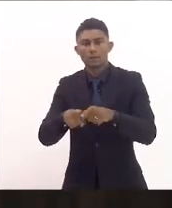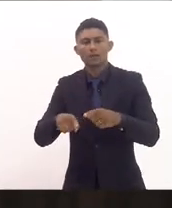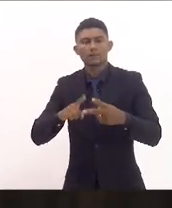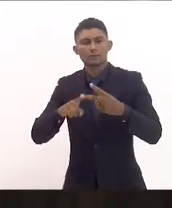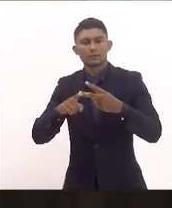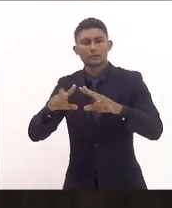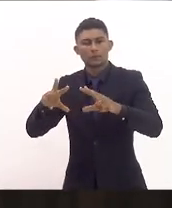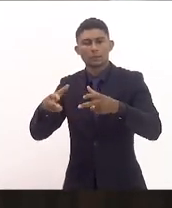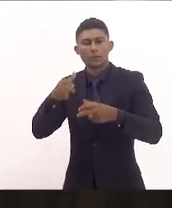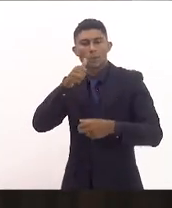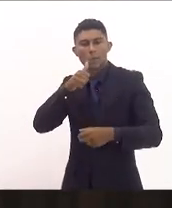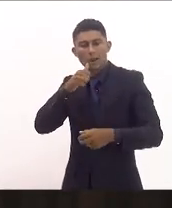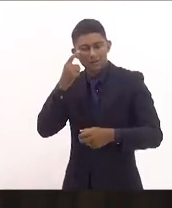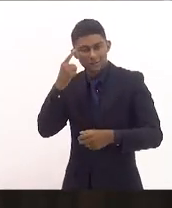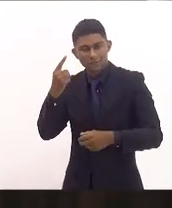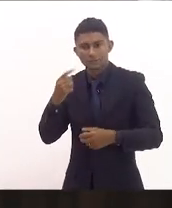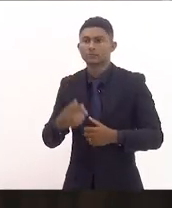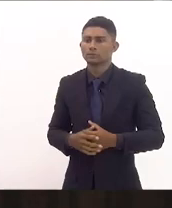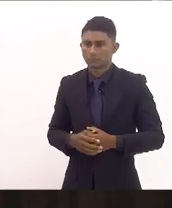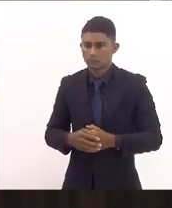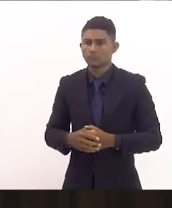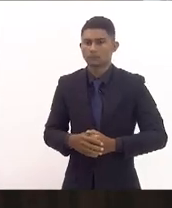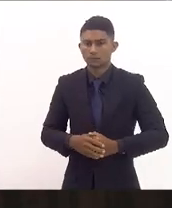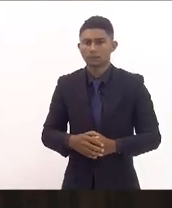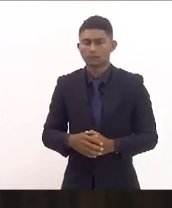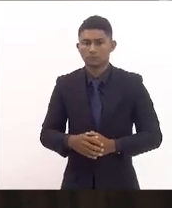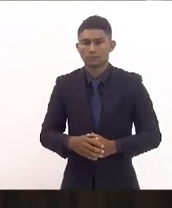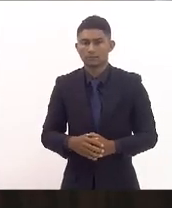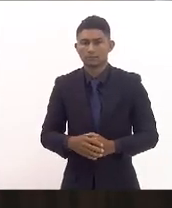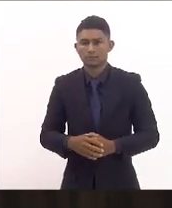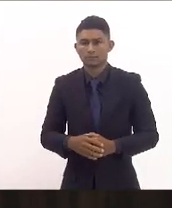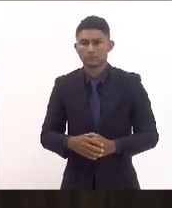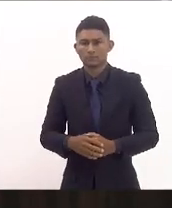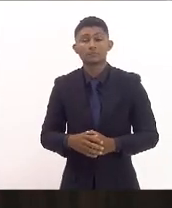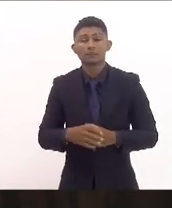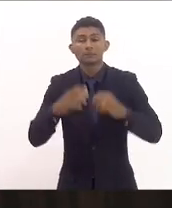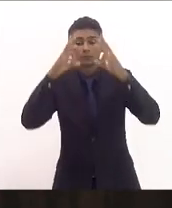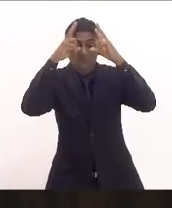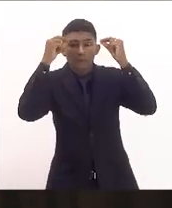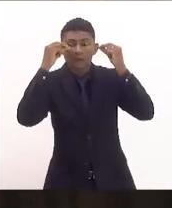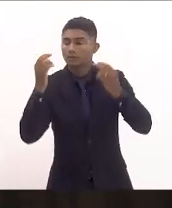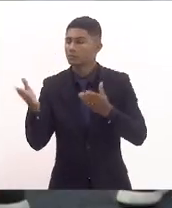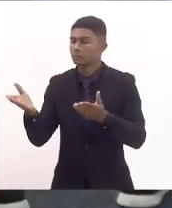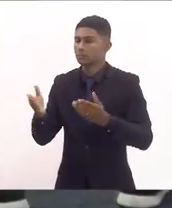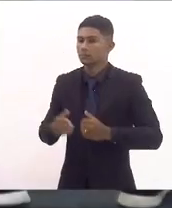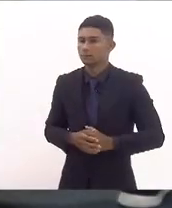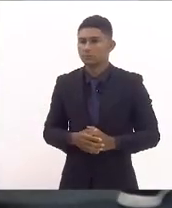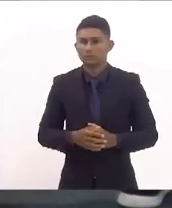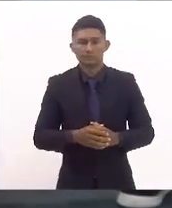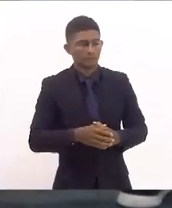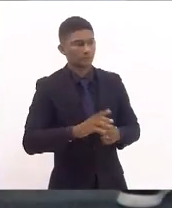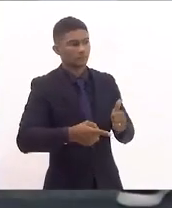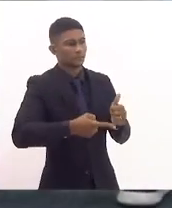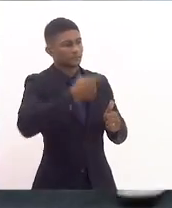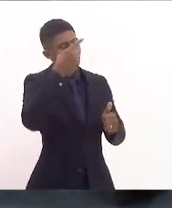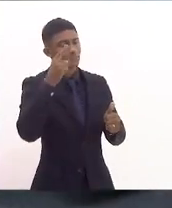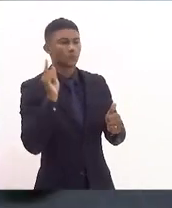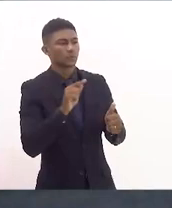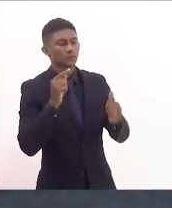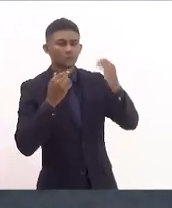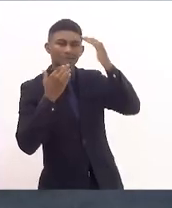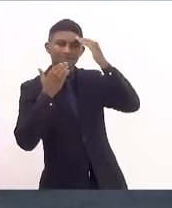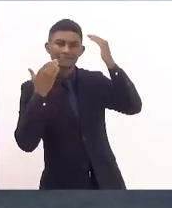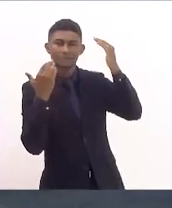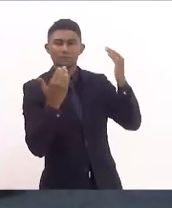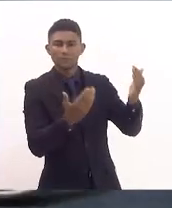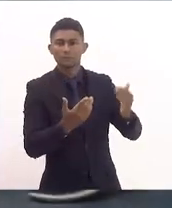gente como sobrepor uma sobre a outra deputada enfermeira primeiro agradecer